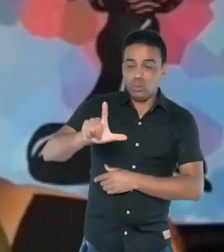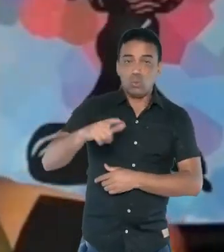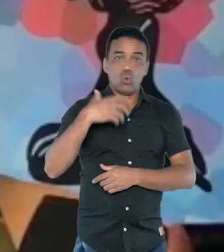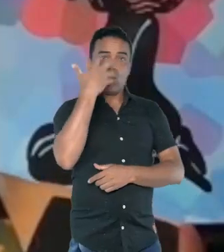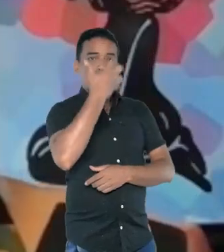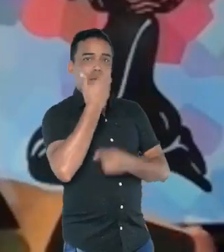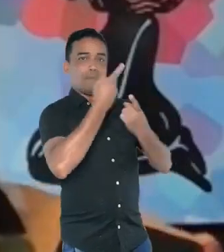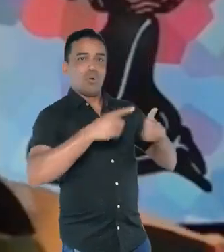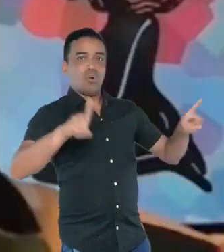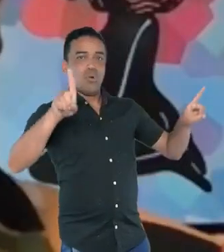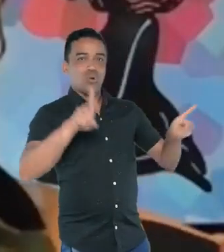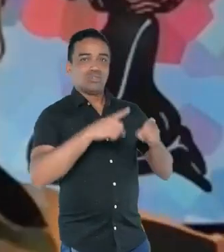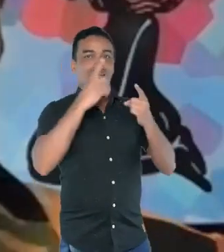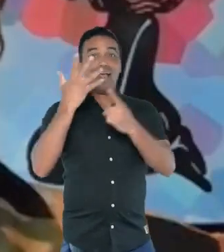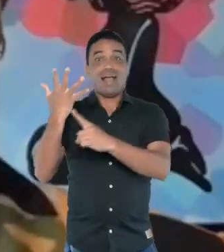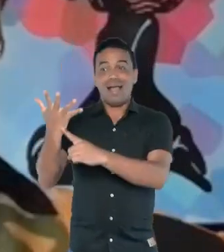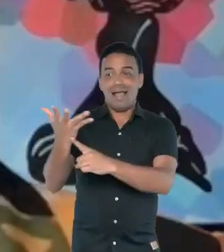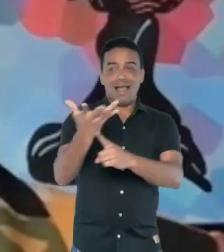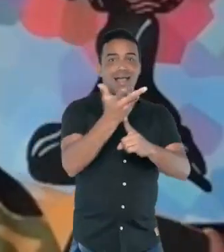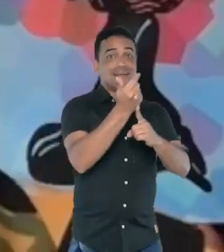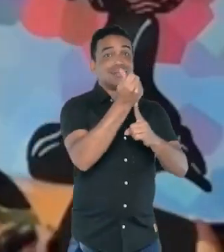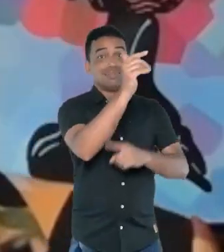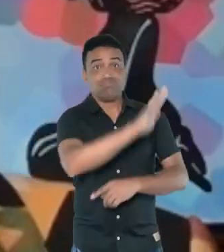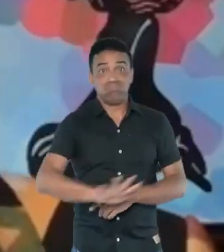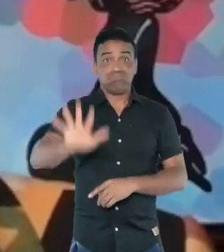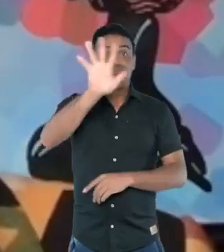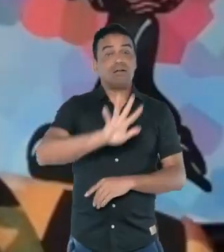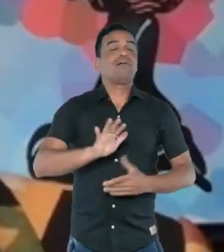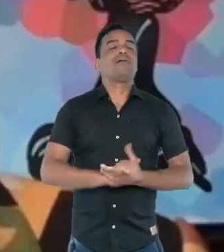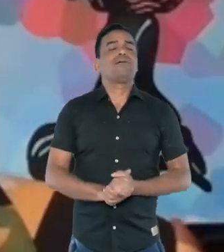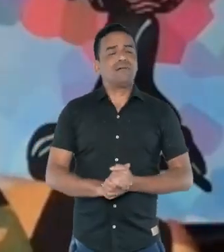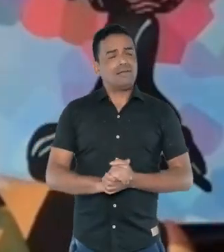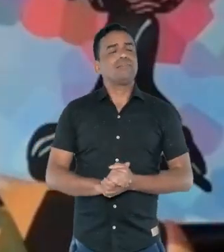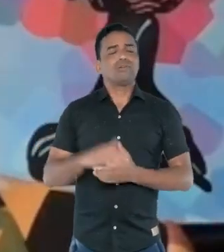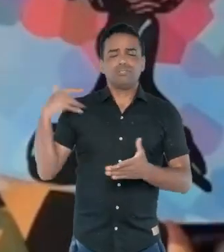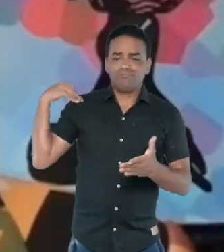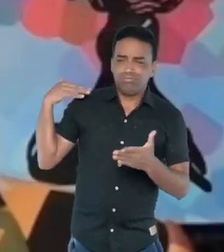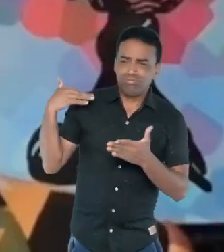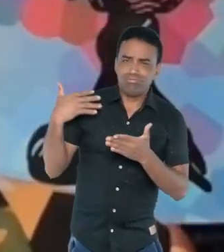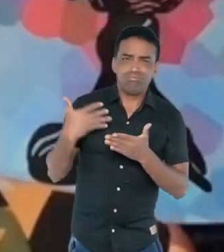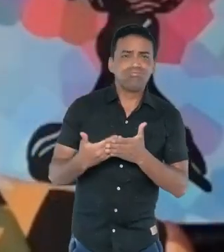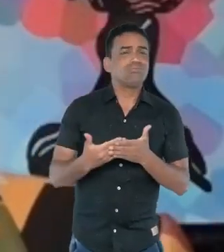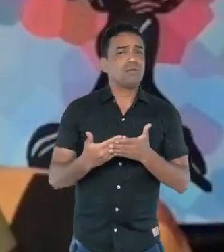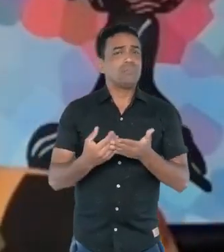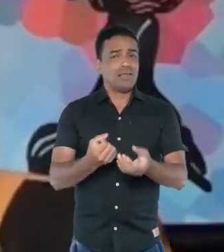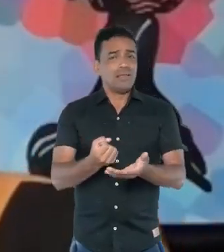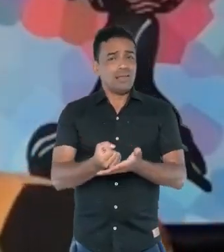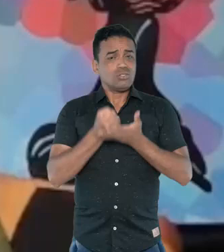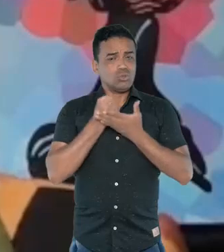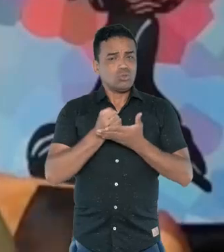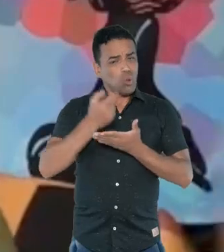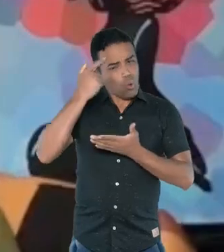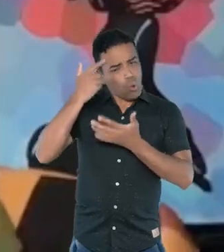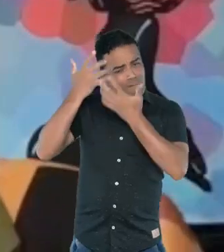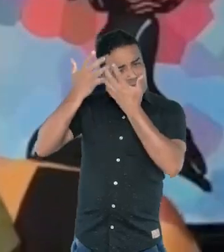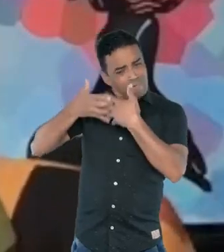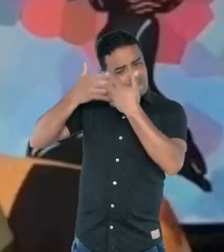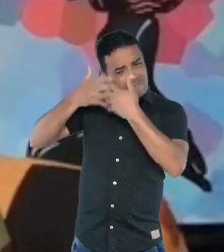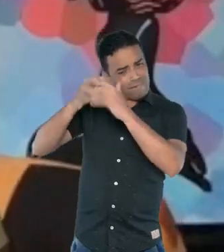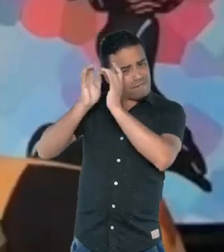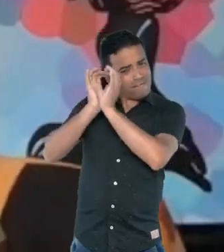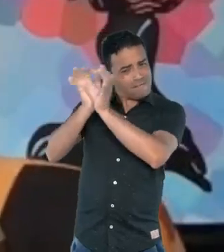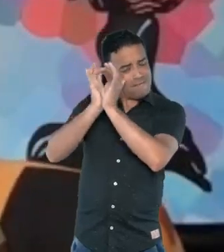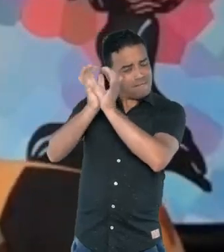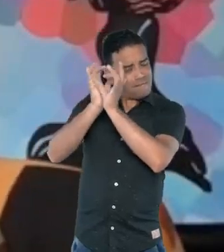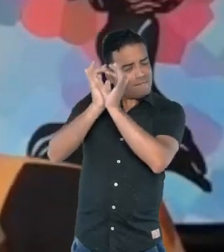música, com as artes em geral, essa jornada toda me ajudou a formar os pensamentos que eu tenho, e